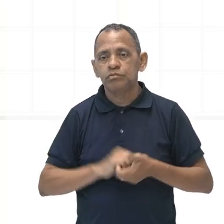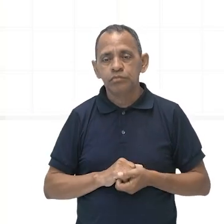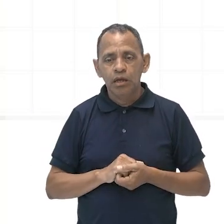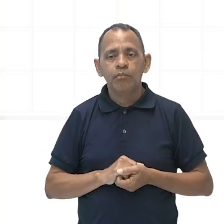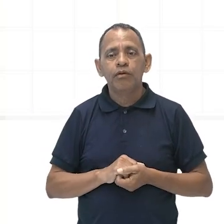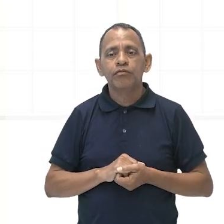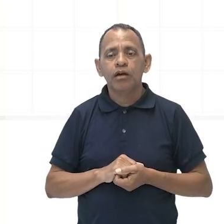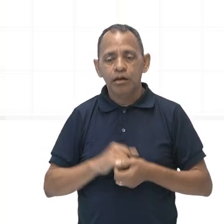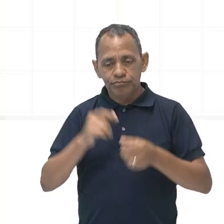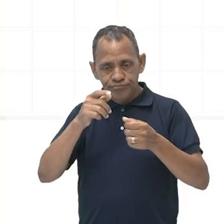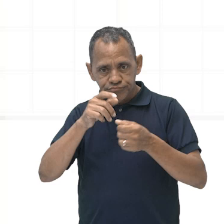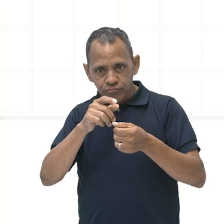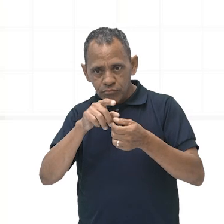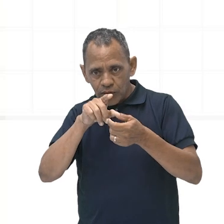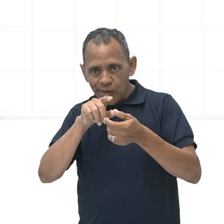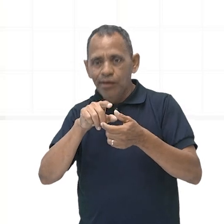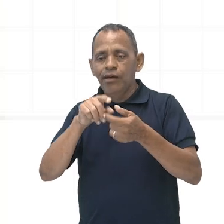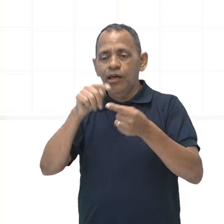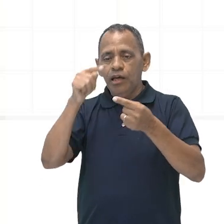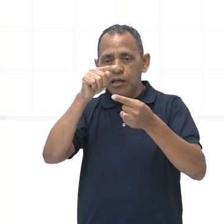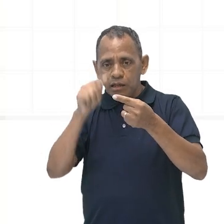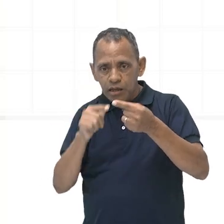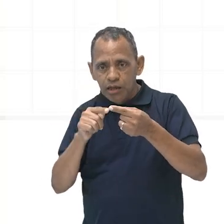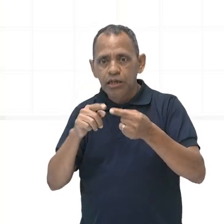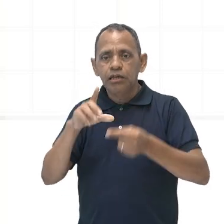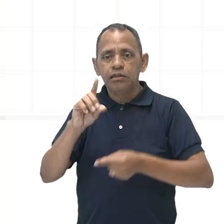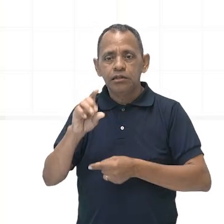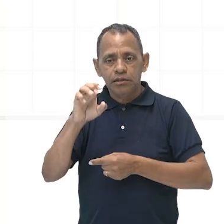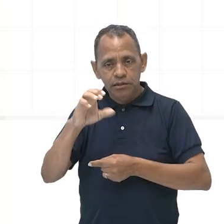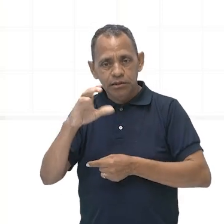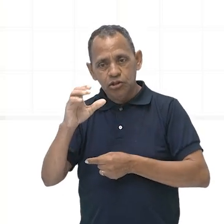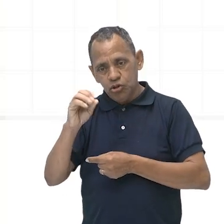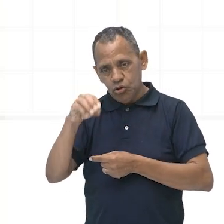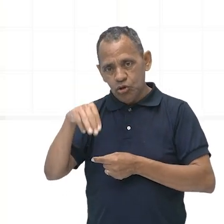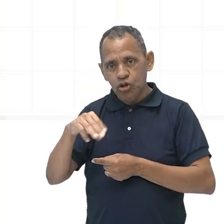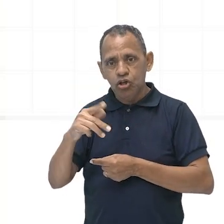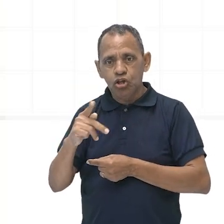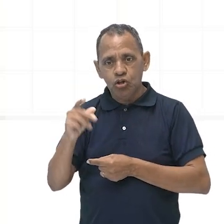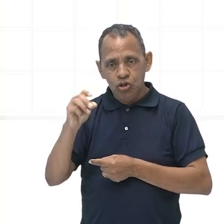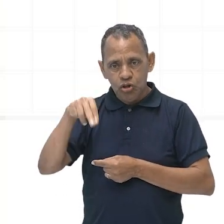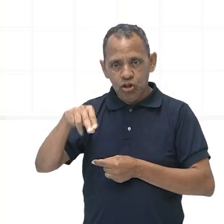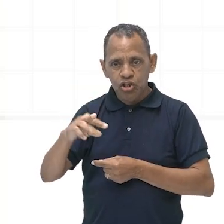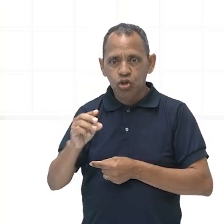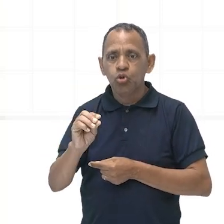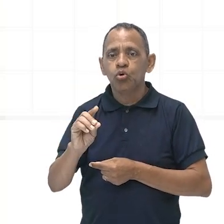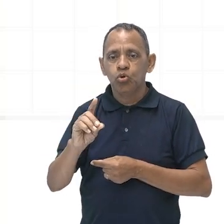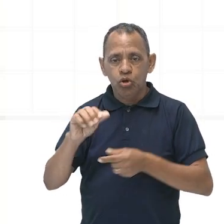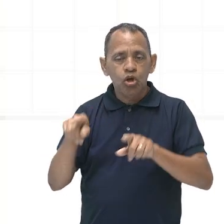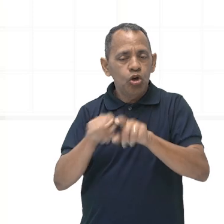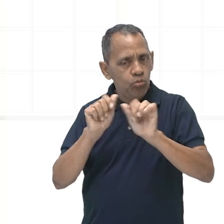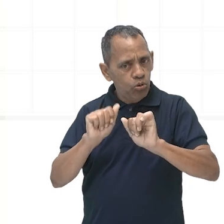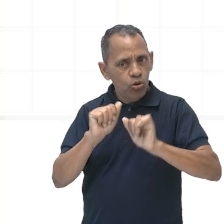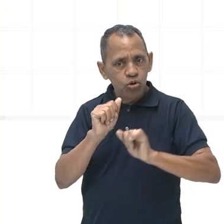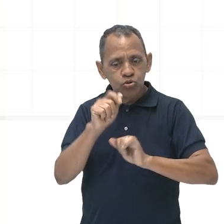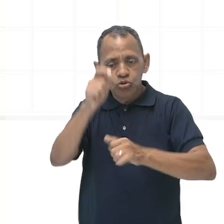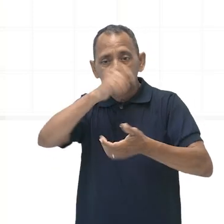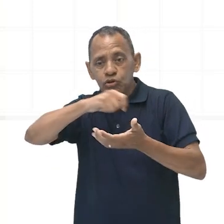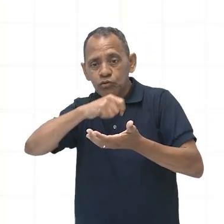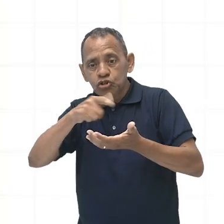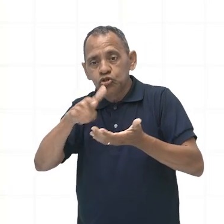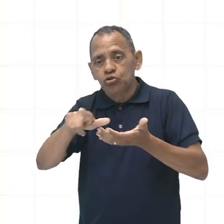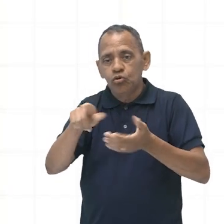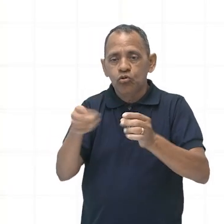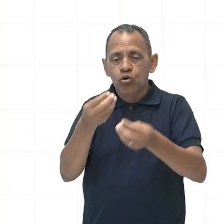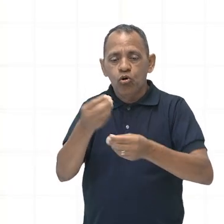tempo. Então, qual é a estratégia que eu faço? Eu posso reescrever isso como sendo um produto. Vamos